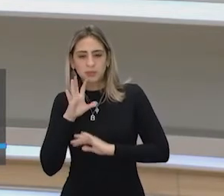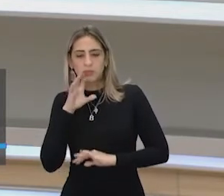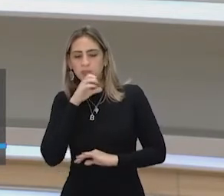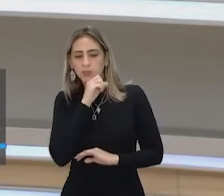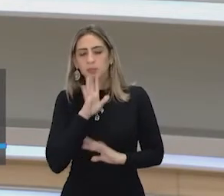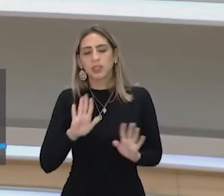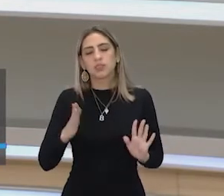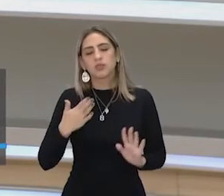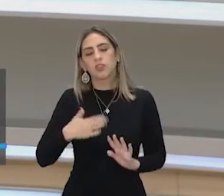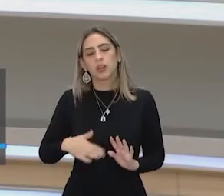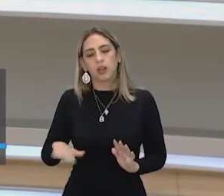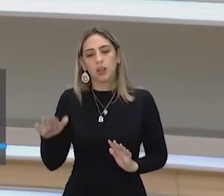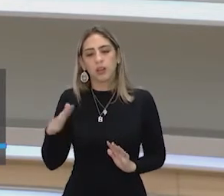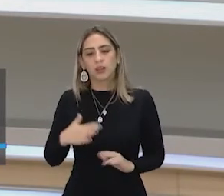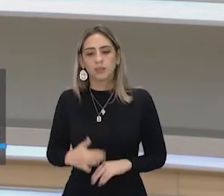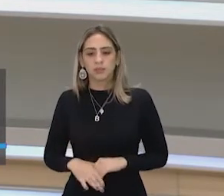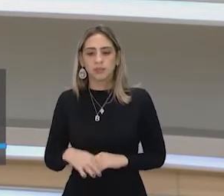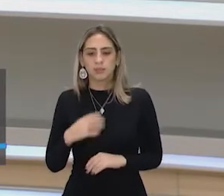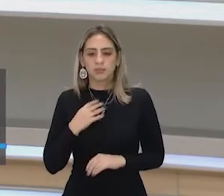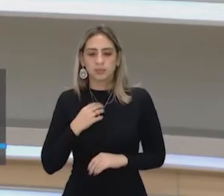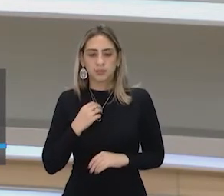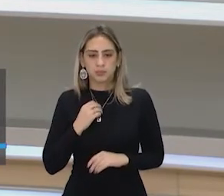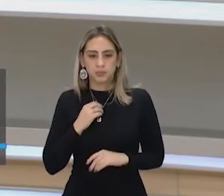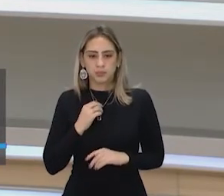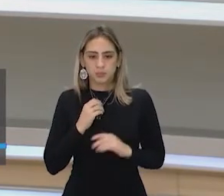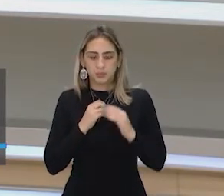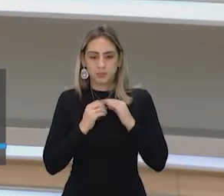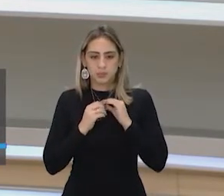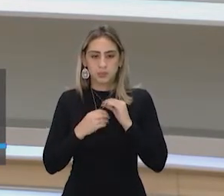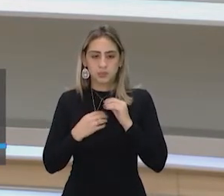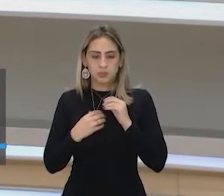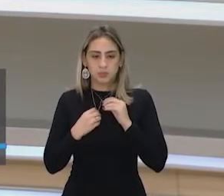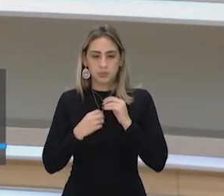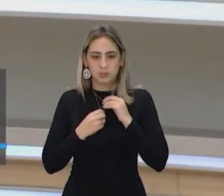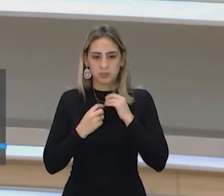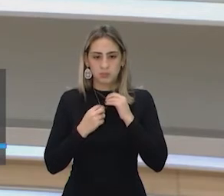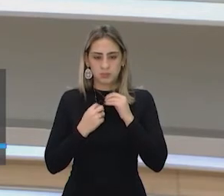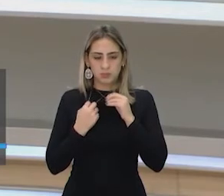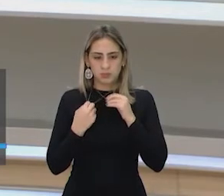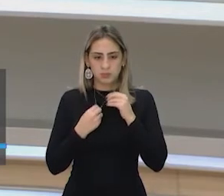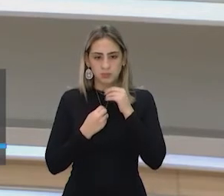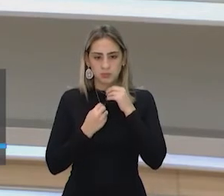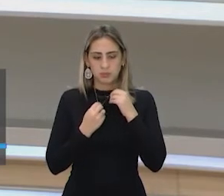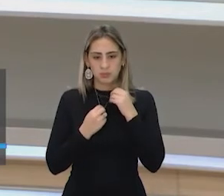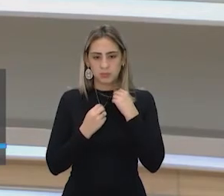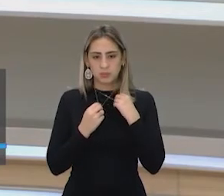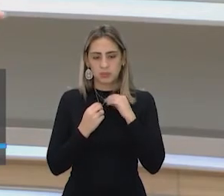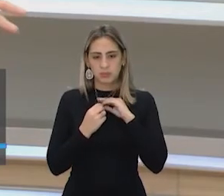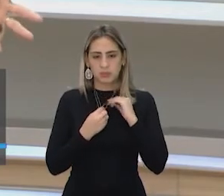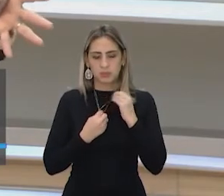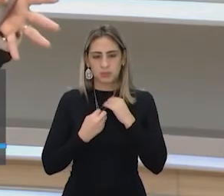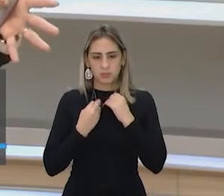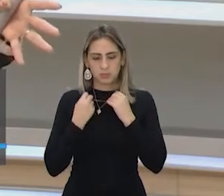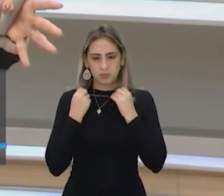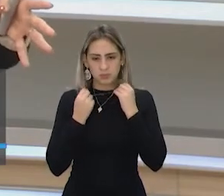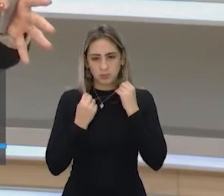depois vai mais devagar. Então, a gente vai falar um pouquinho como que aparecem essas funções, essas expressões, tanto lá do